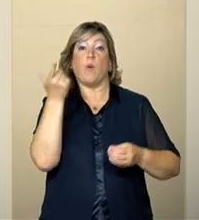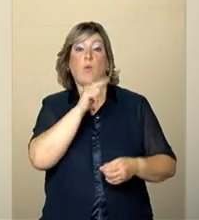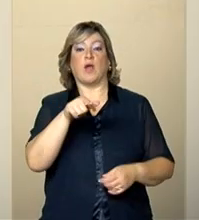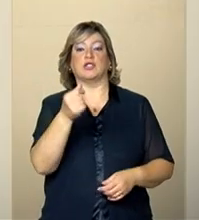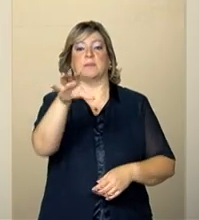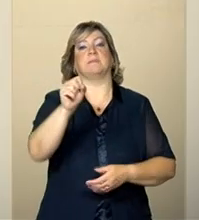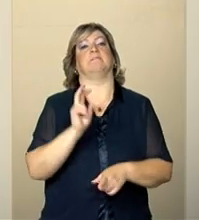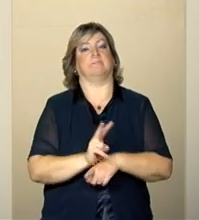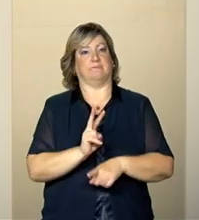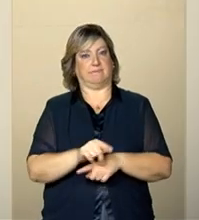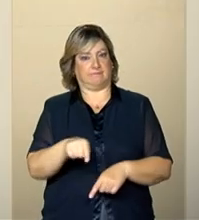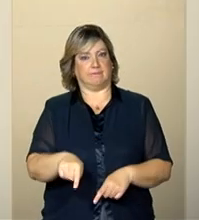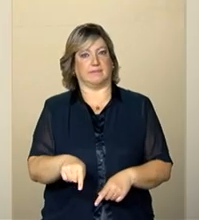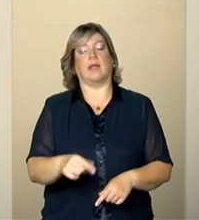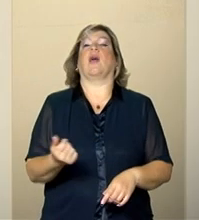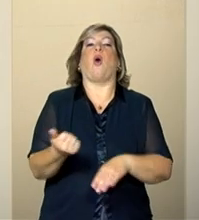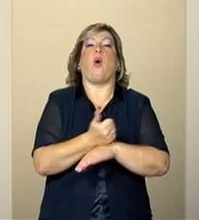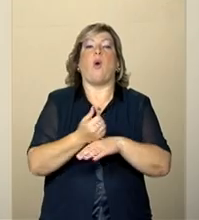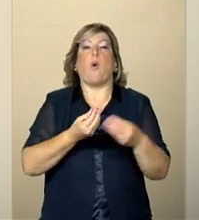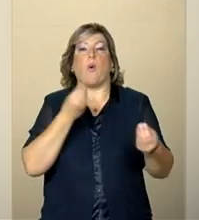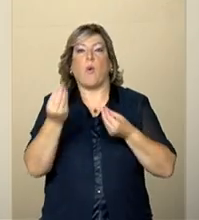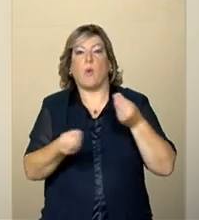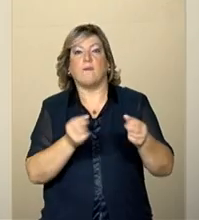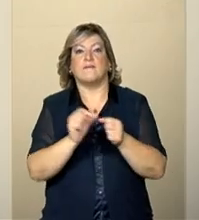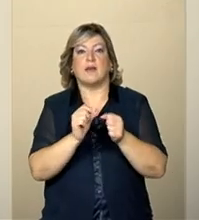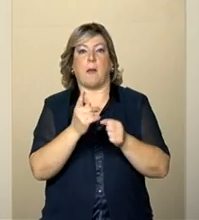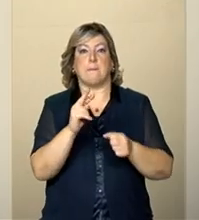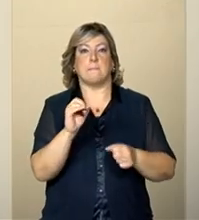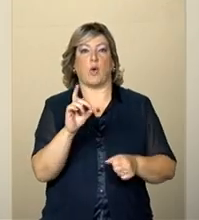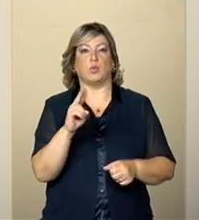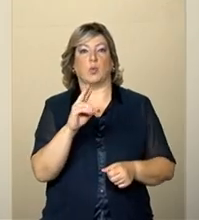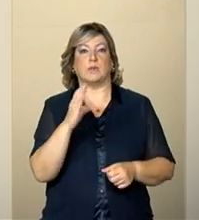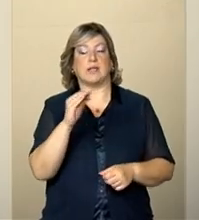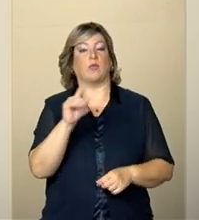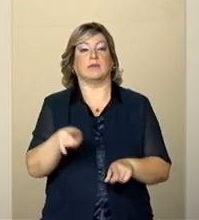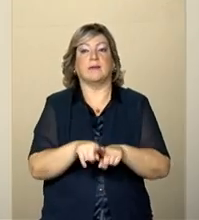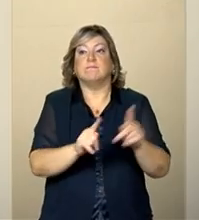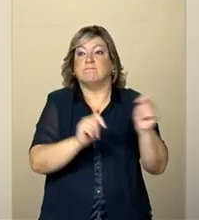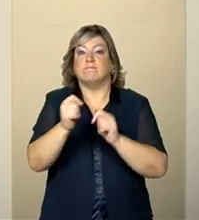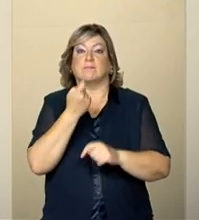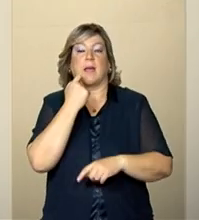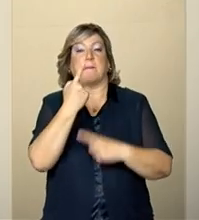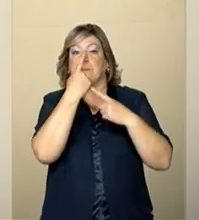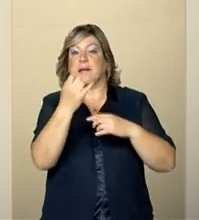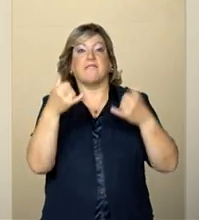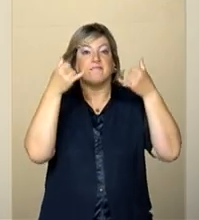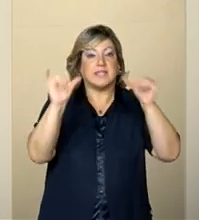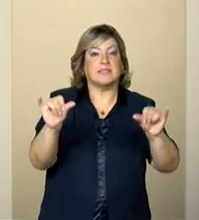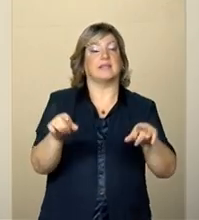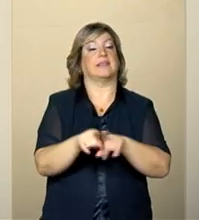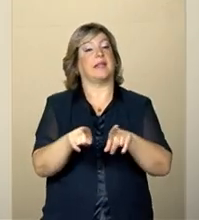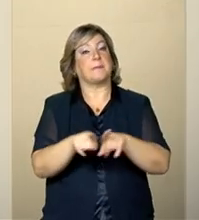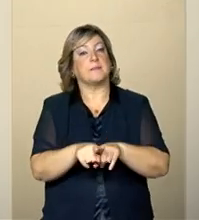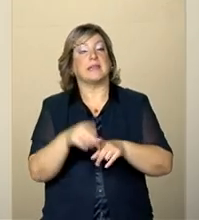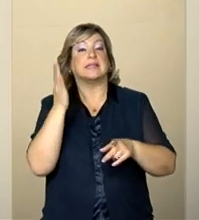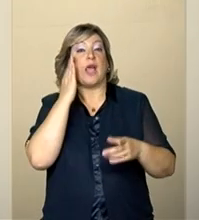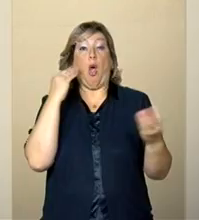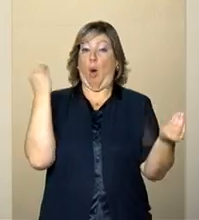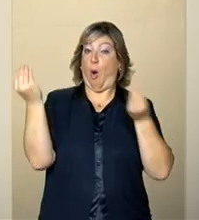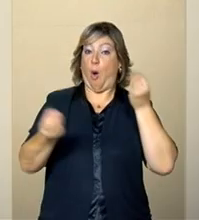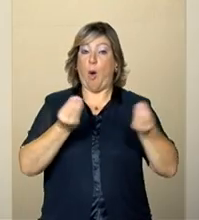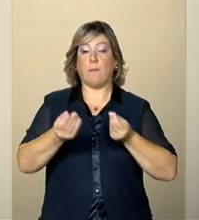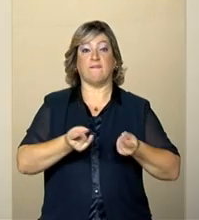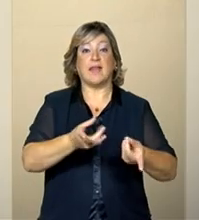crédito adotem as melhores práticas de produção e Conservação do pescado e também saibam como